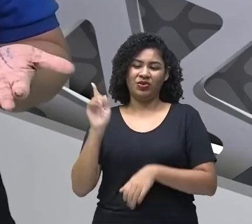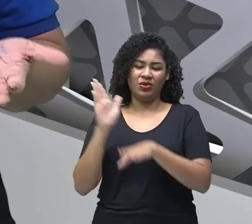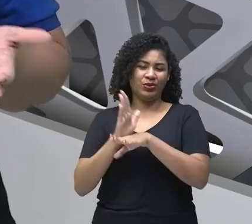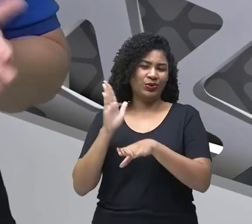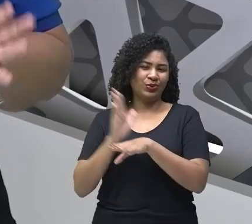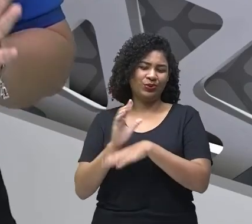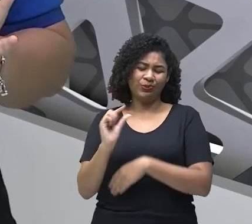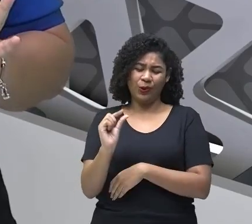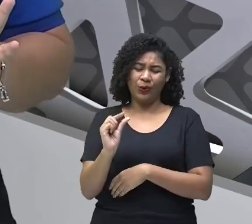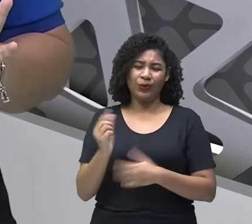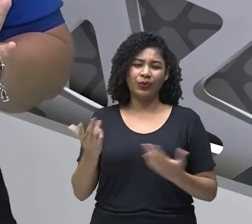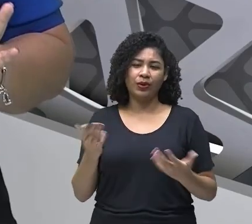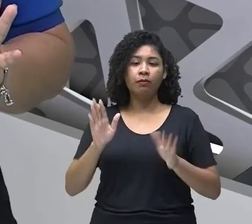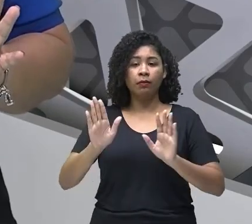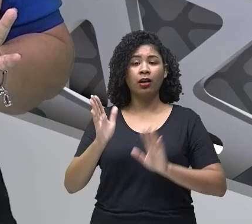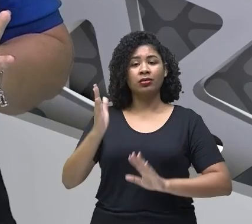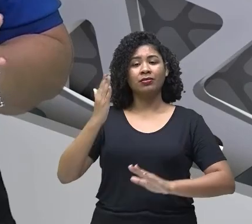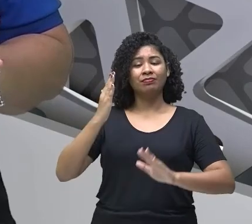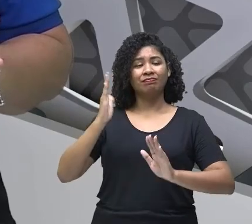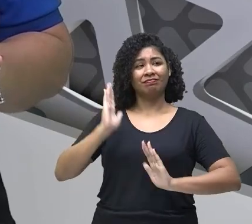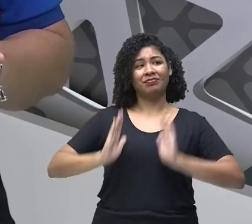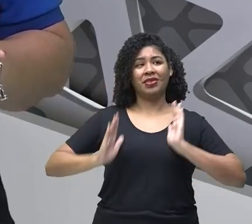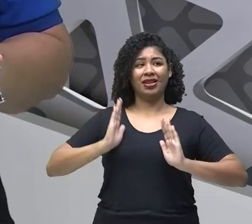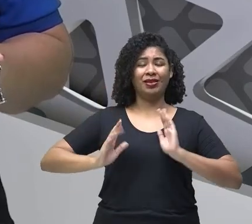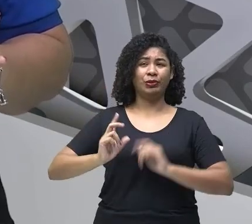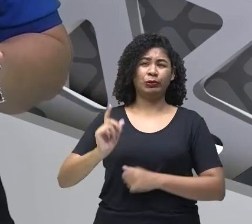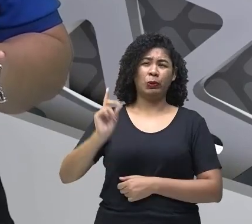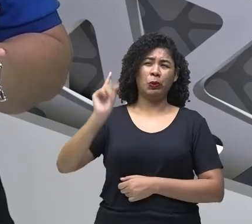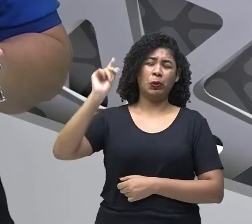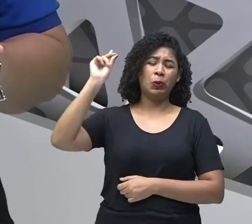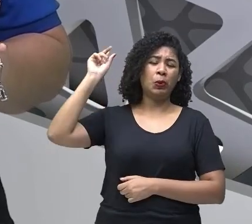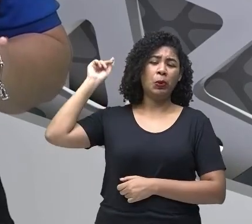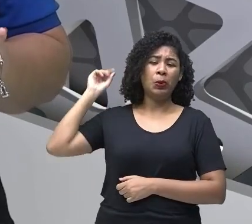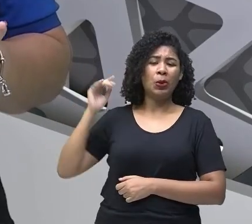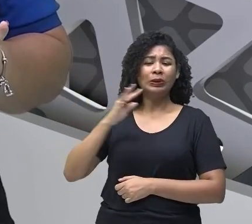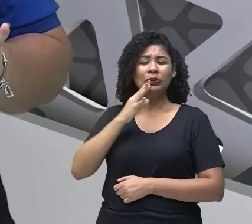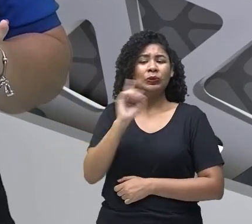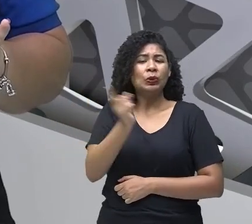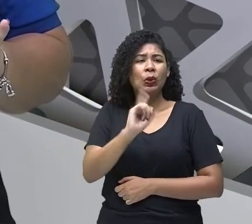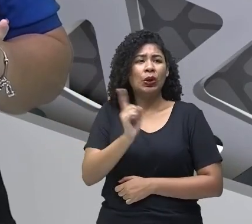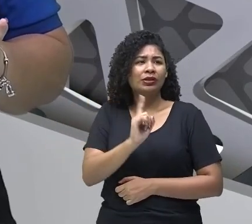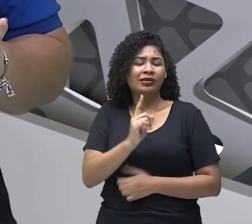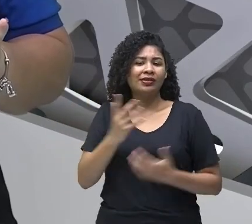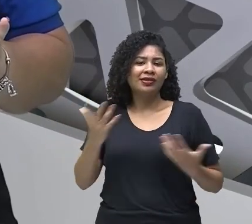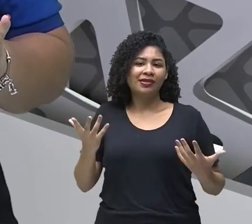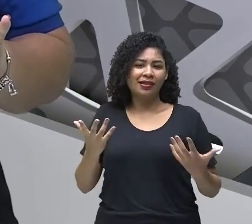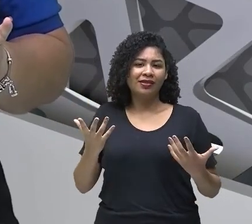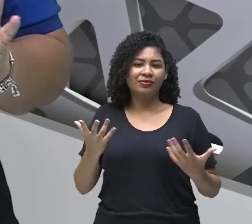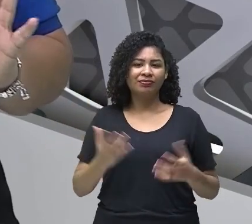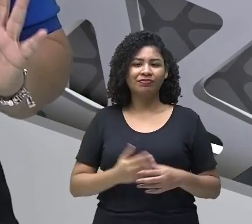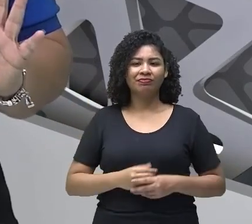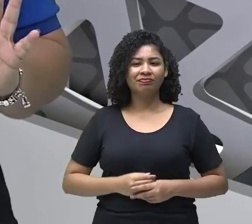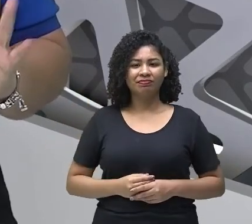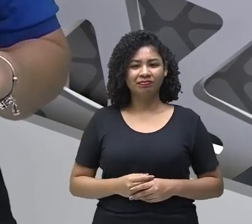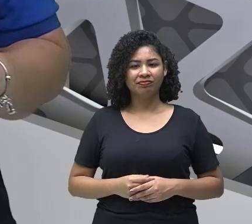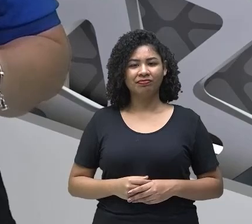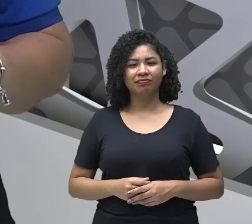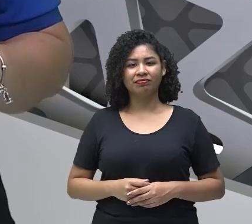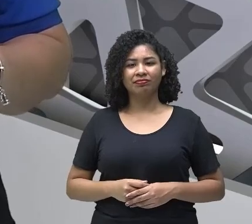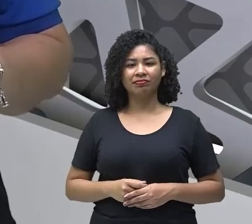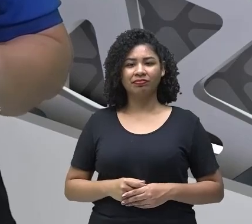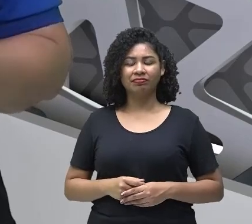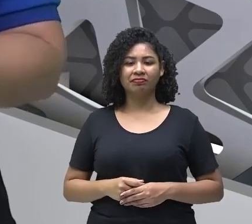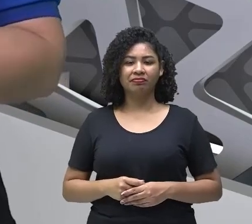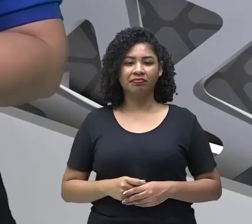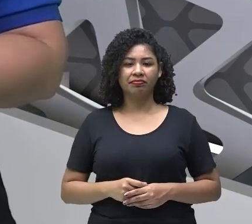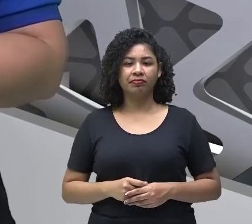estamos falando aí de um tempo muito distante em que não haviam ainda sido descobertas várias coisas. E